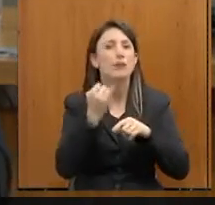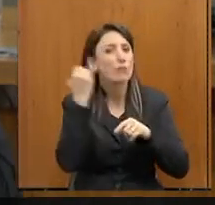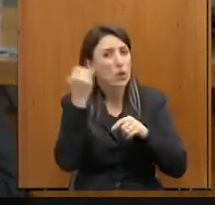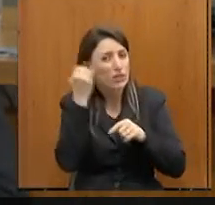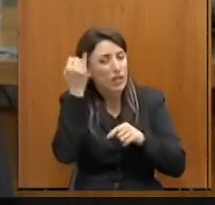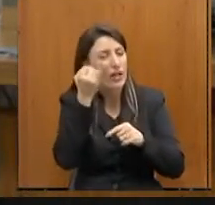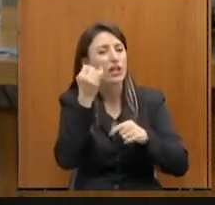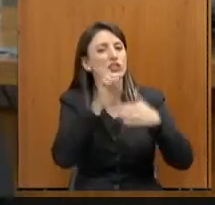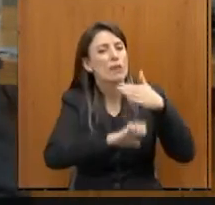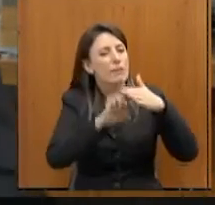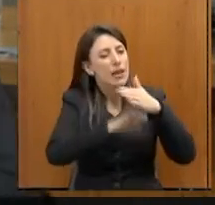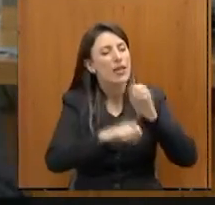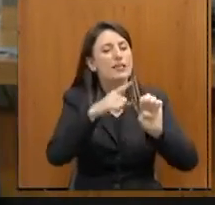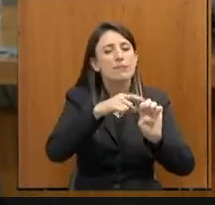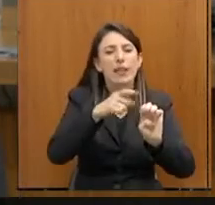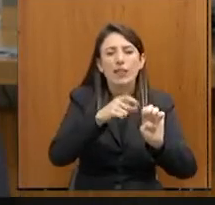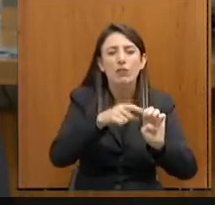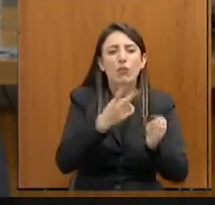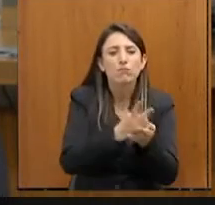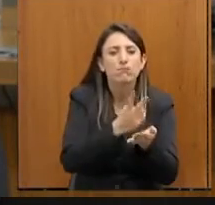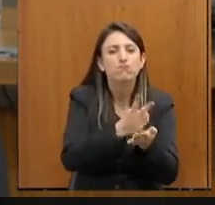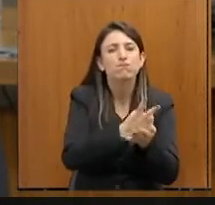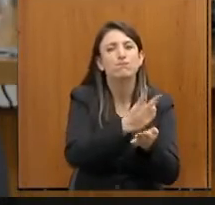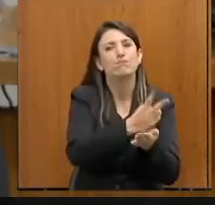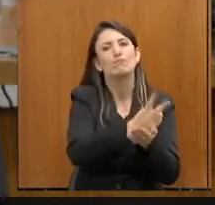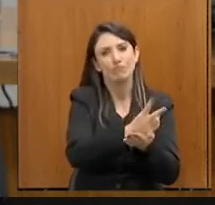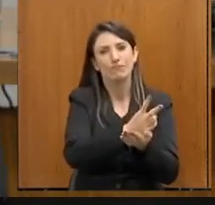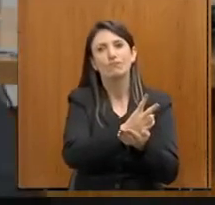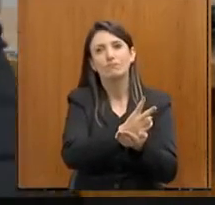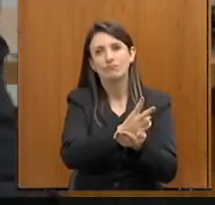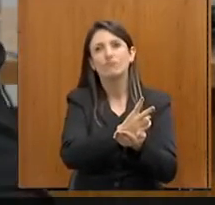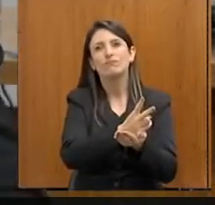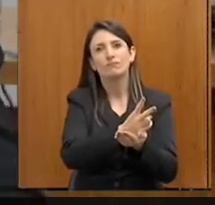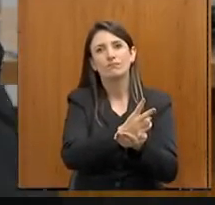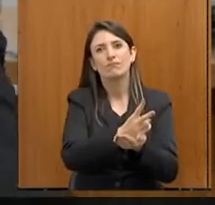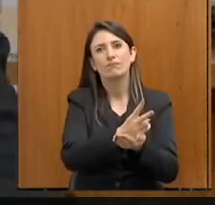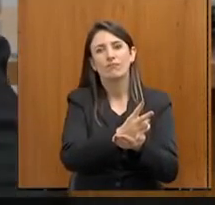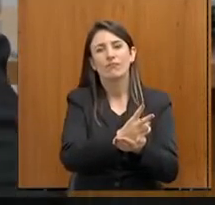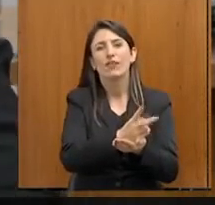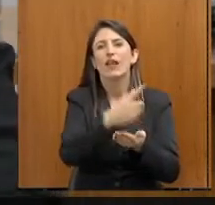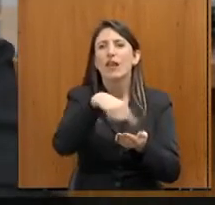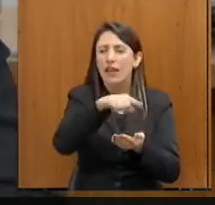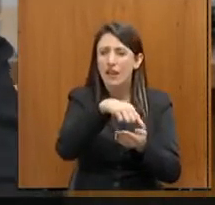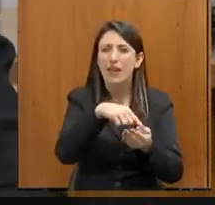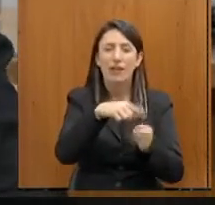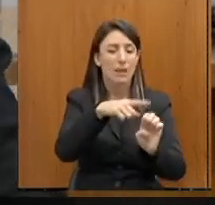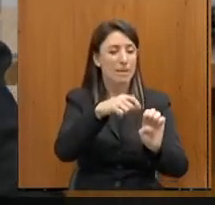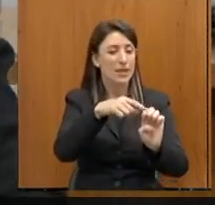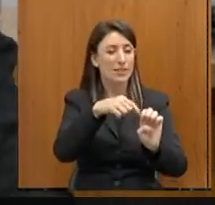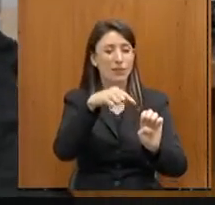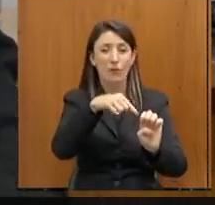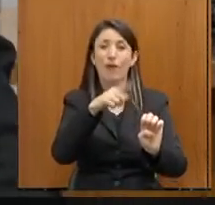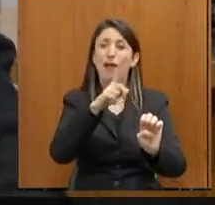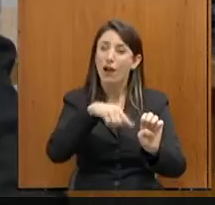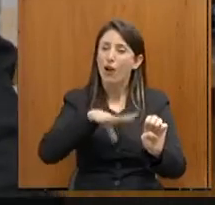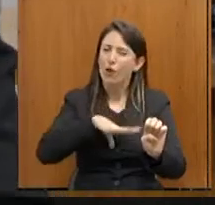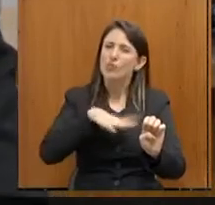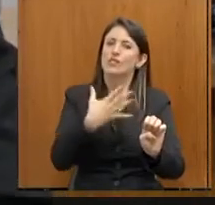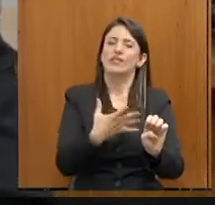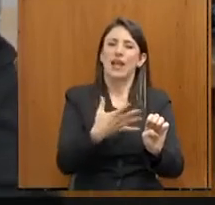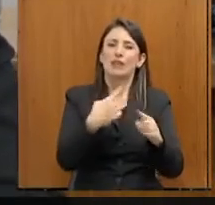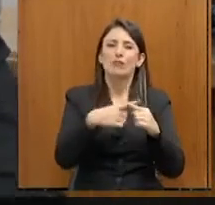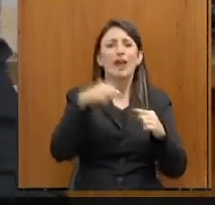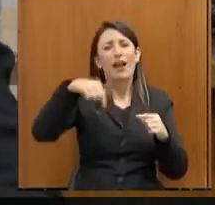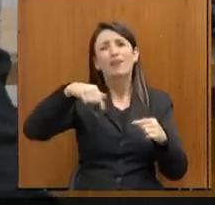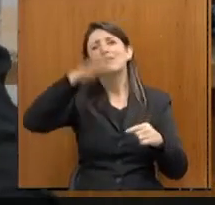e já são extremamente é ousados por empreender num país tão